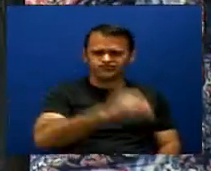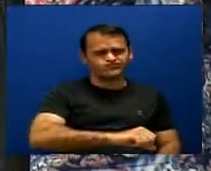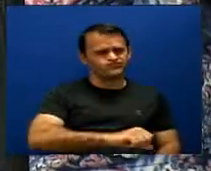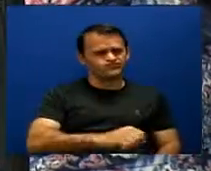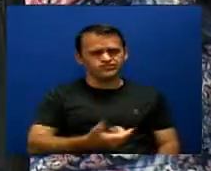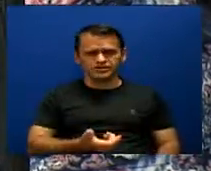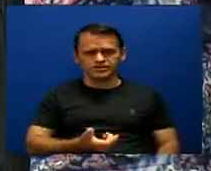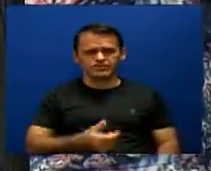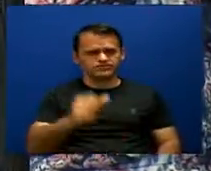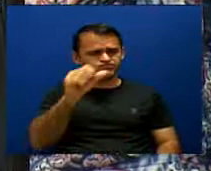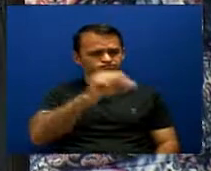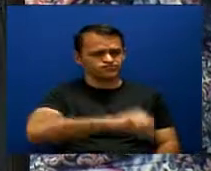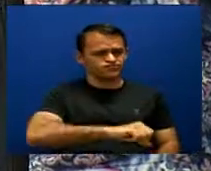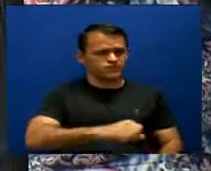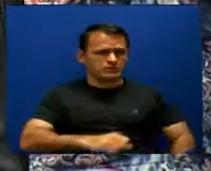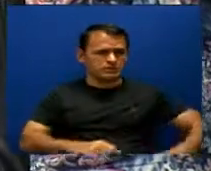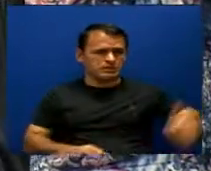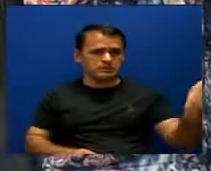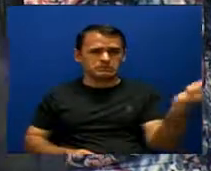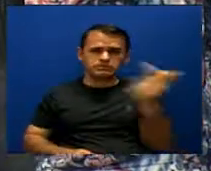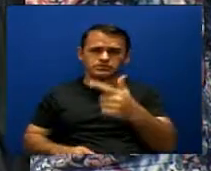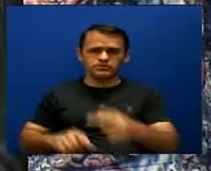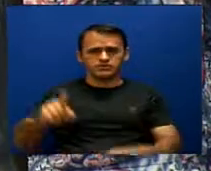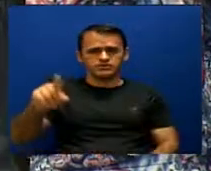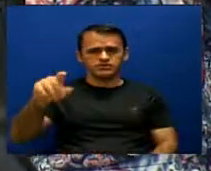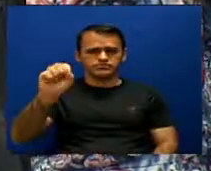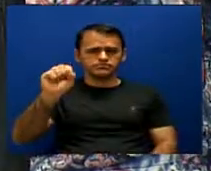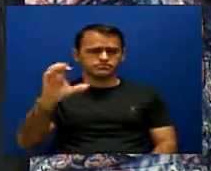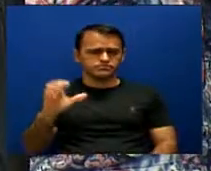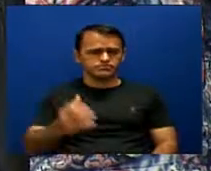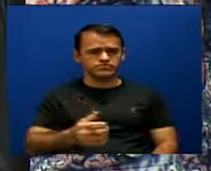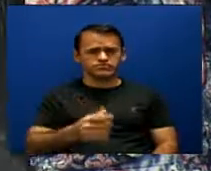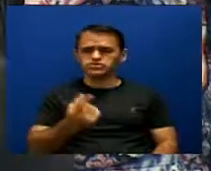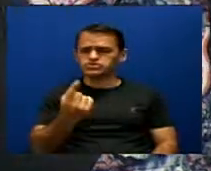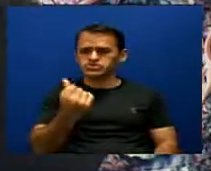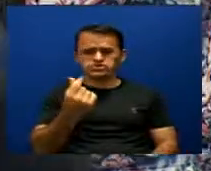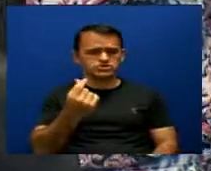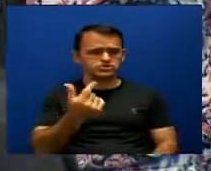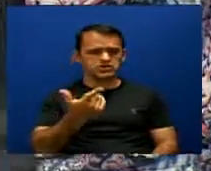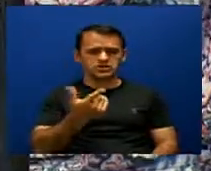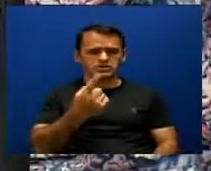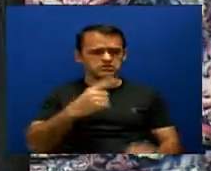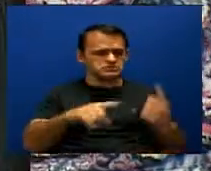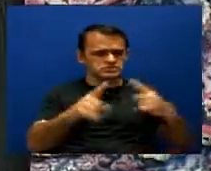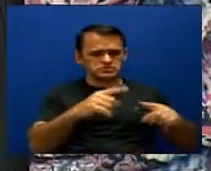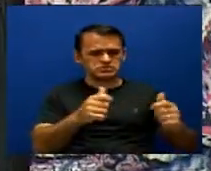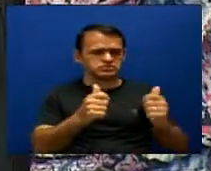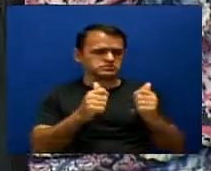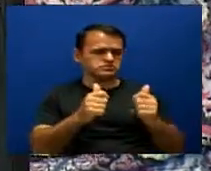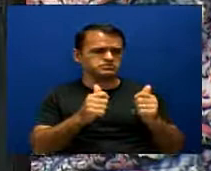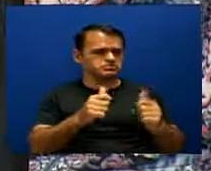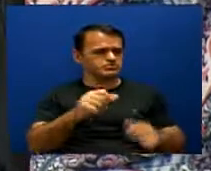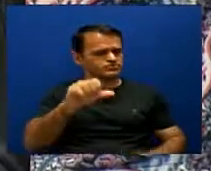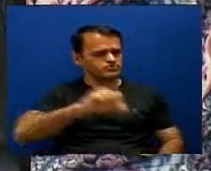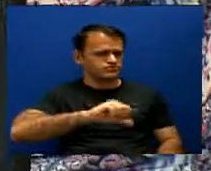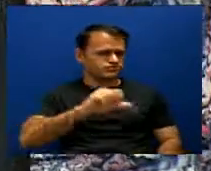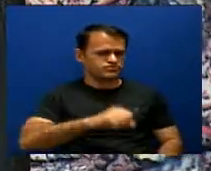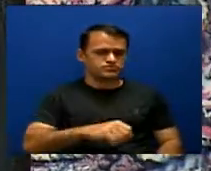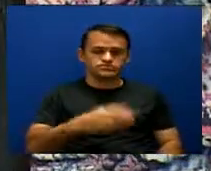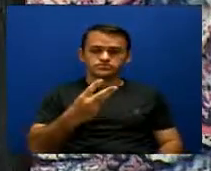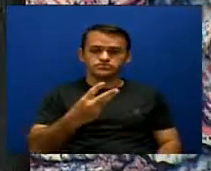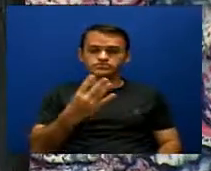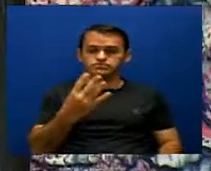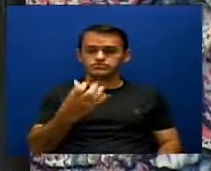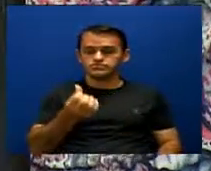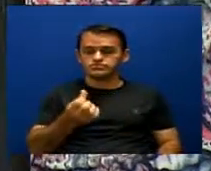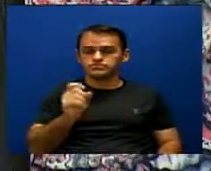está a Santa Casa, porque pela mau acompanhamento do recurso. E entrou este ano